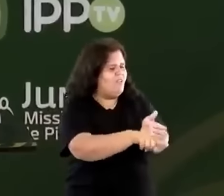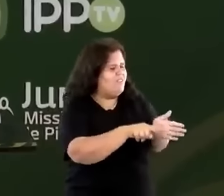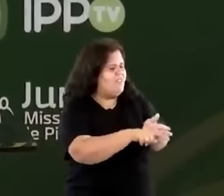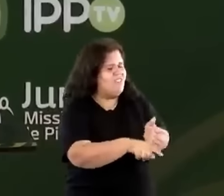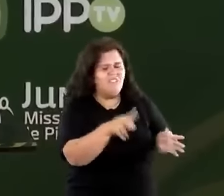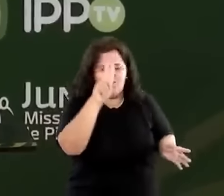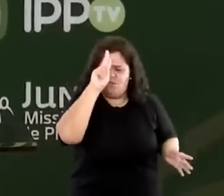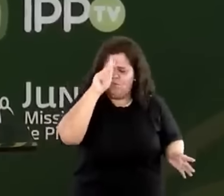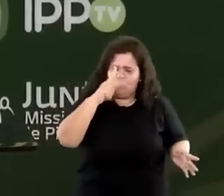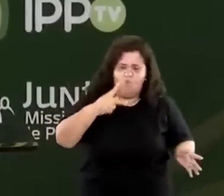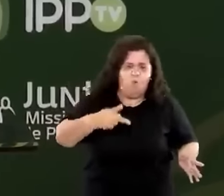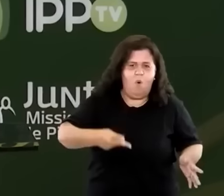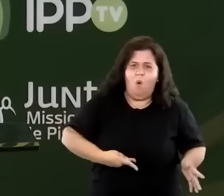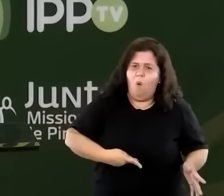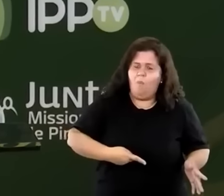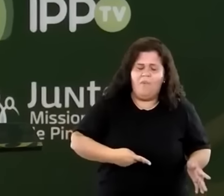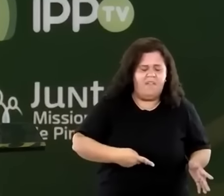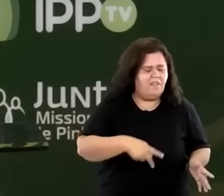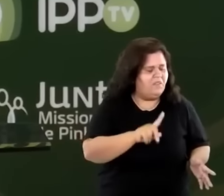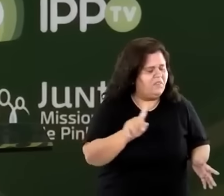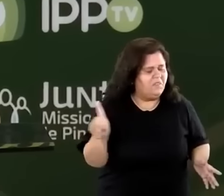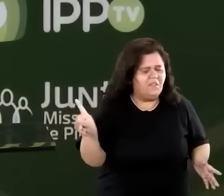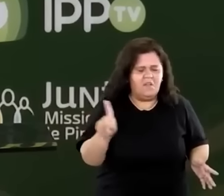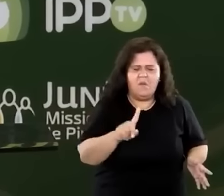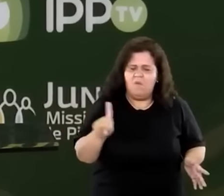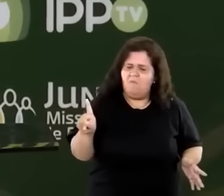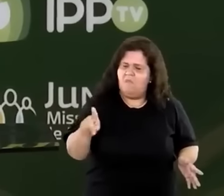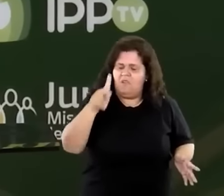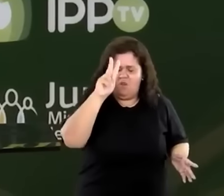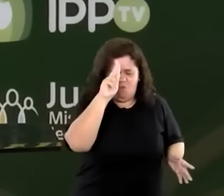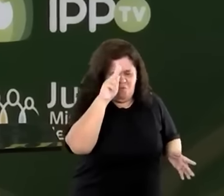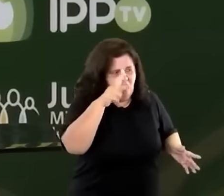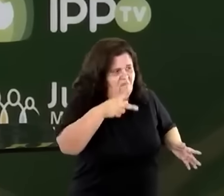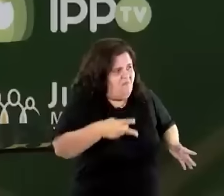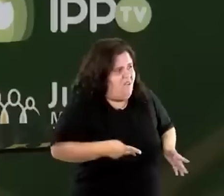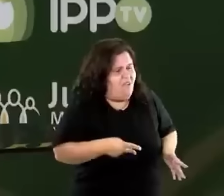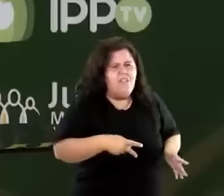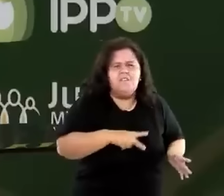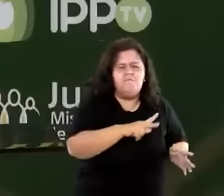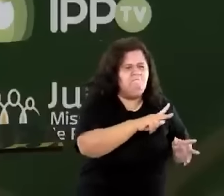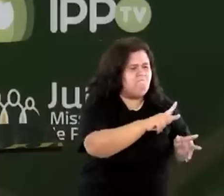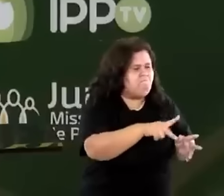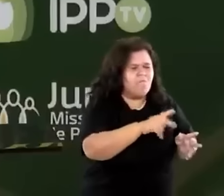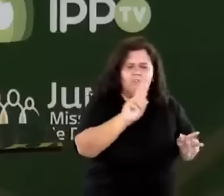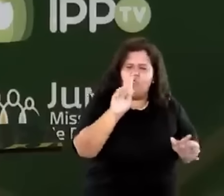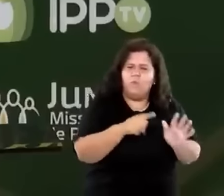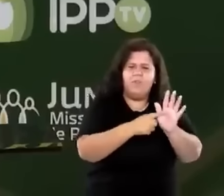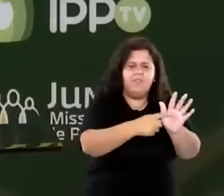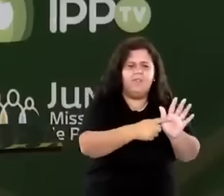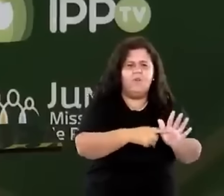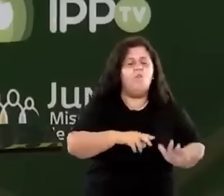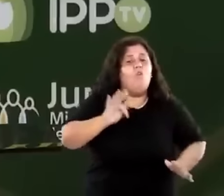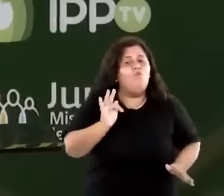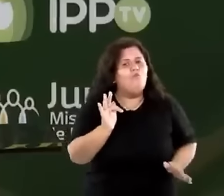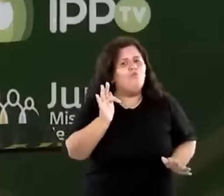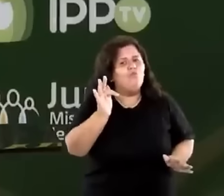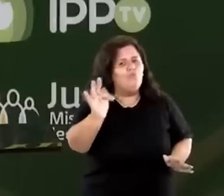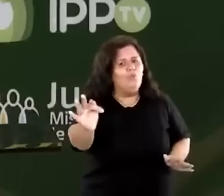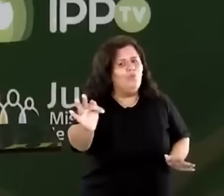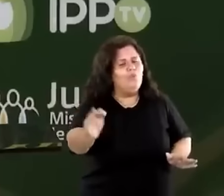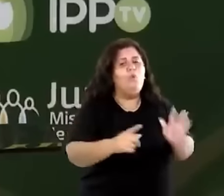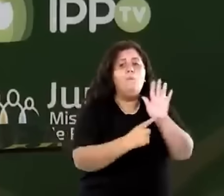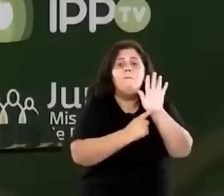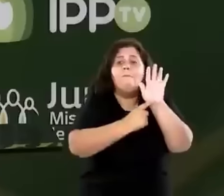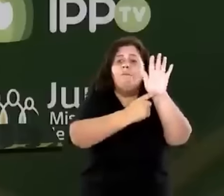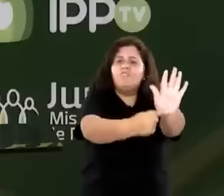vem por meio de descobertas místicas o futuro é revelado